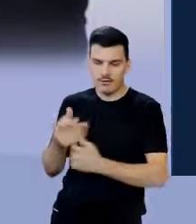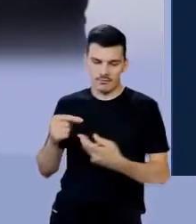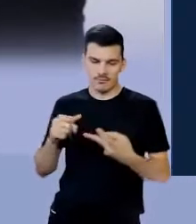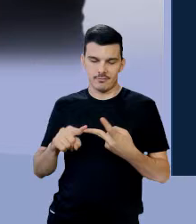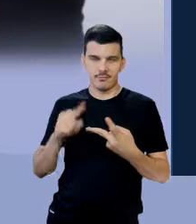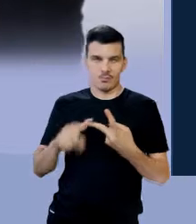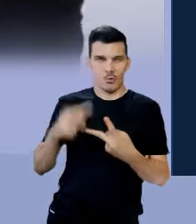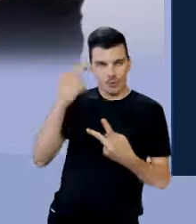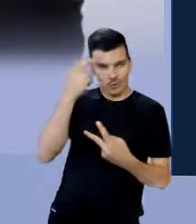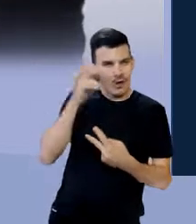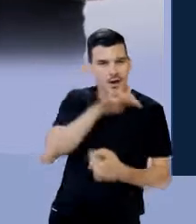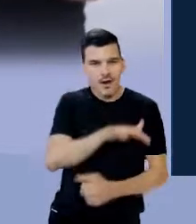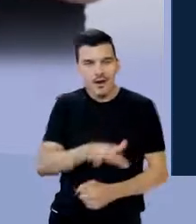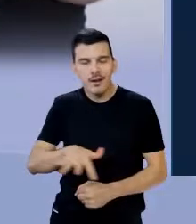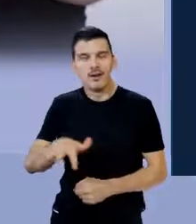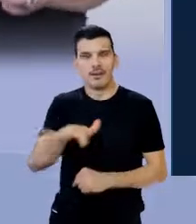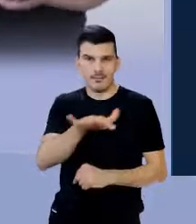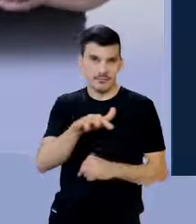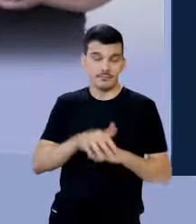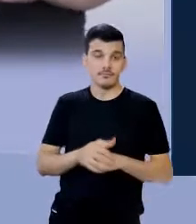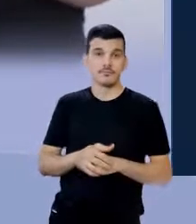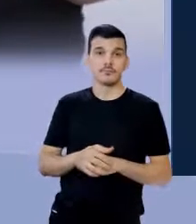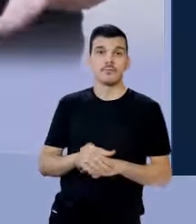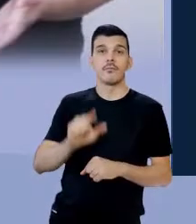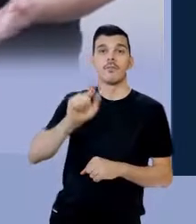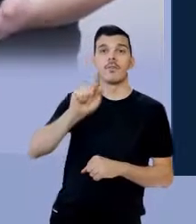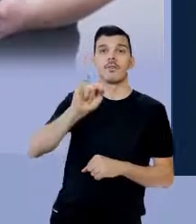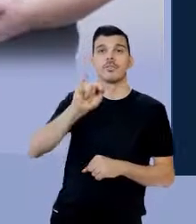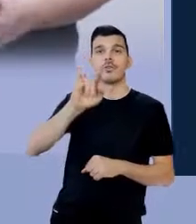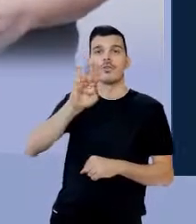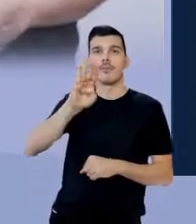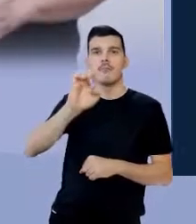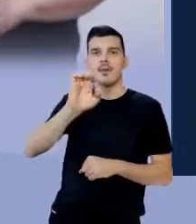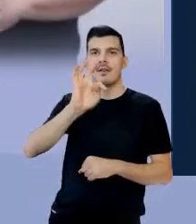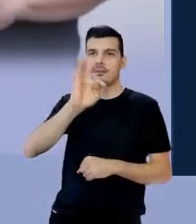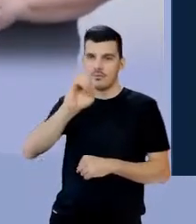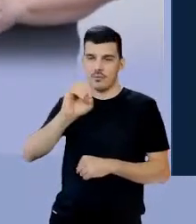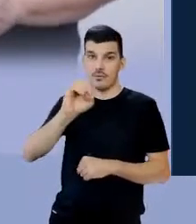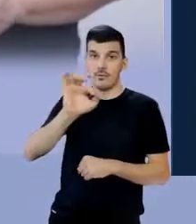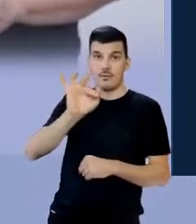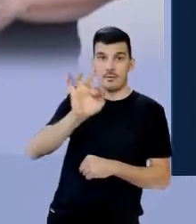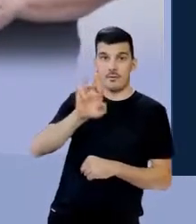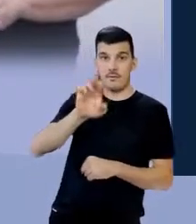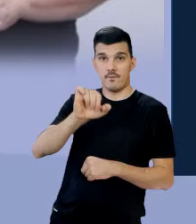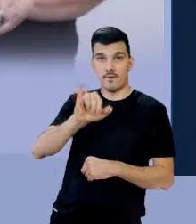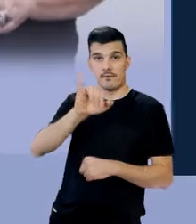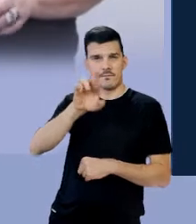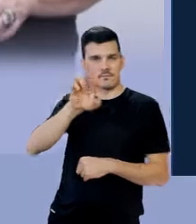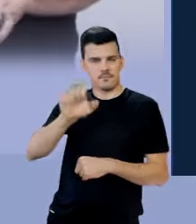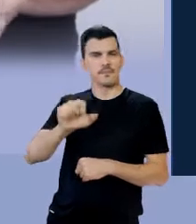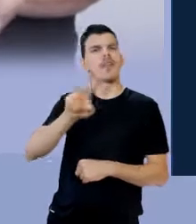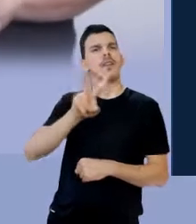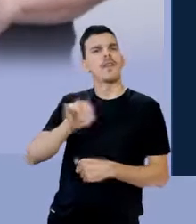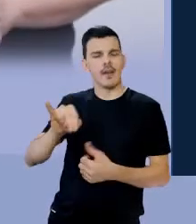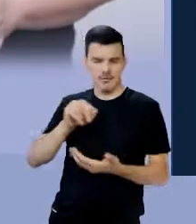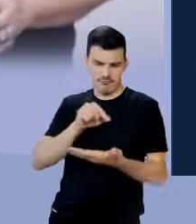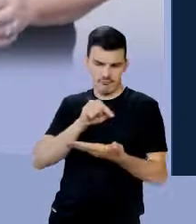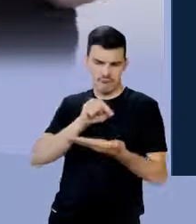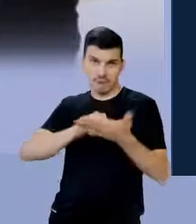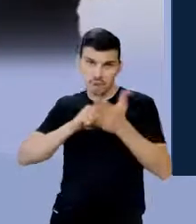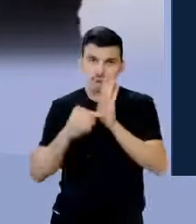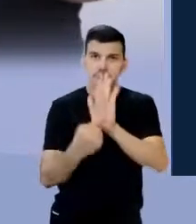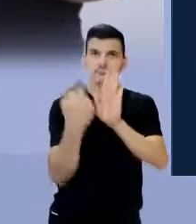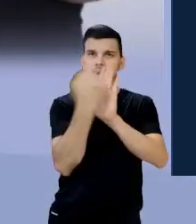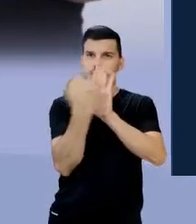local, a cultura daquela região. Gilberto Freire, grande autor desse período, vai produzir